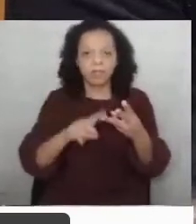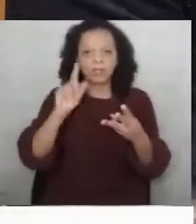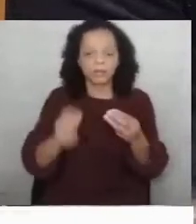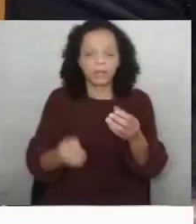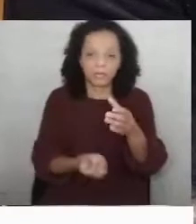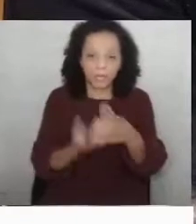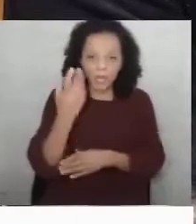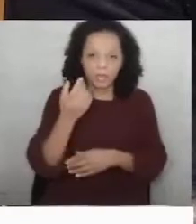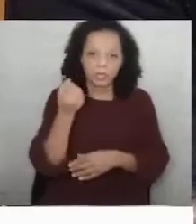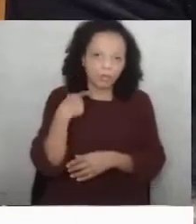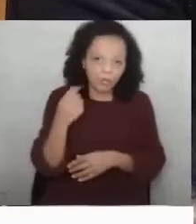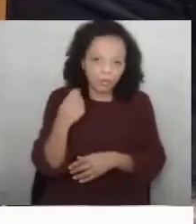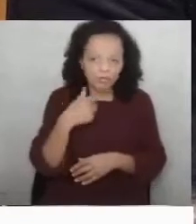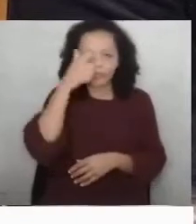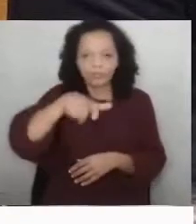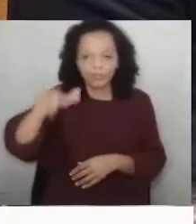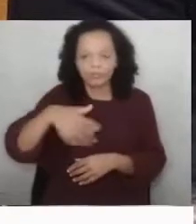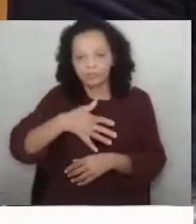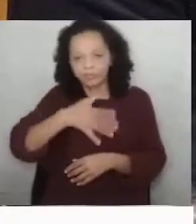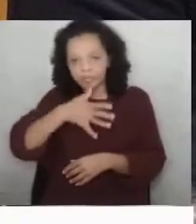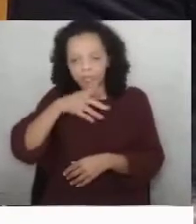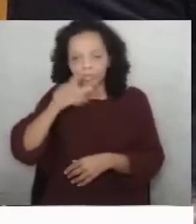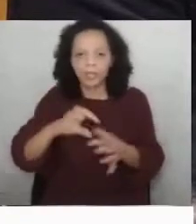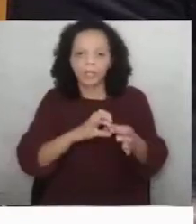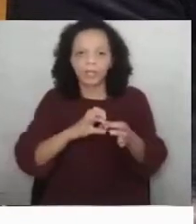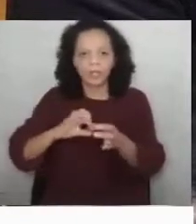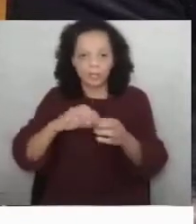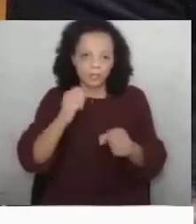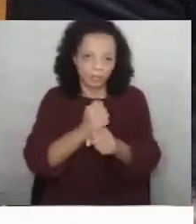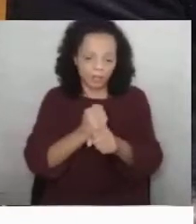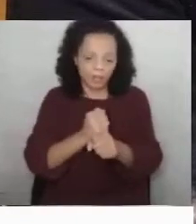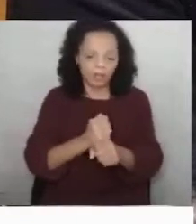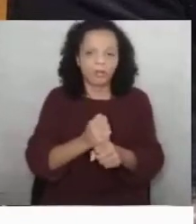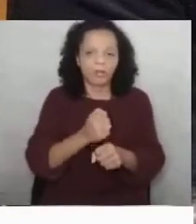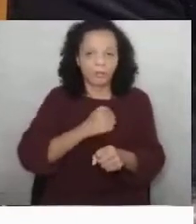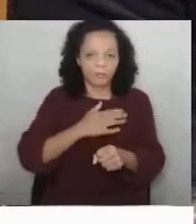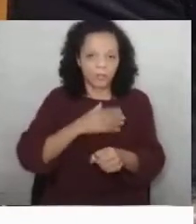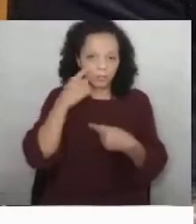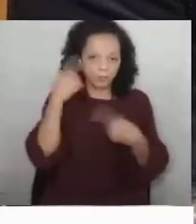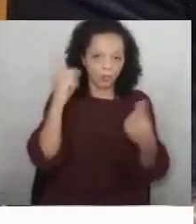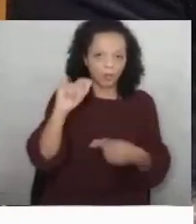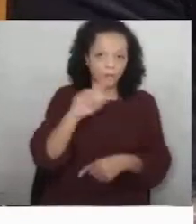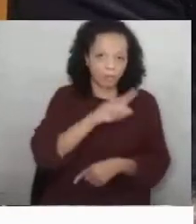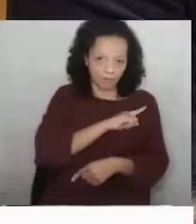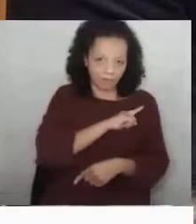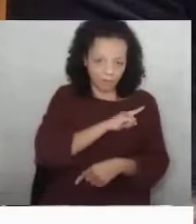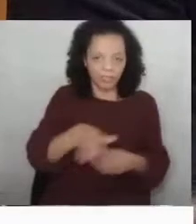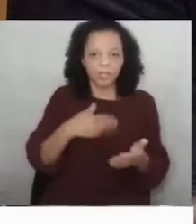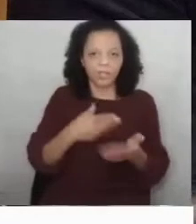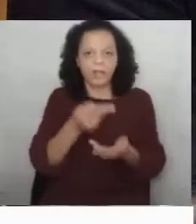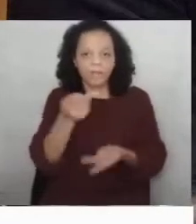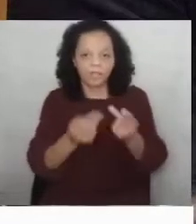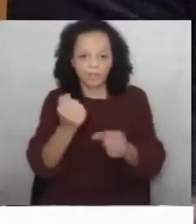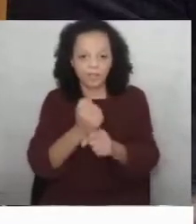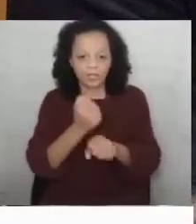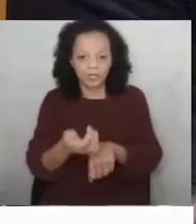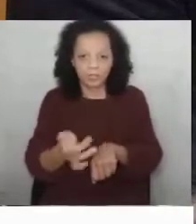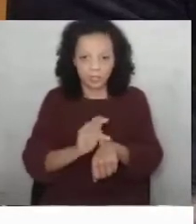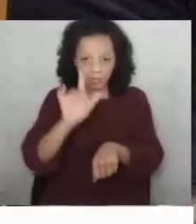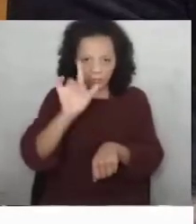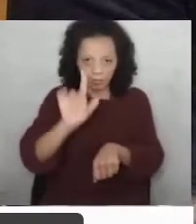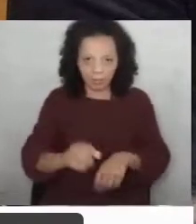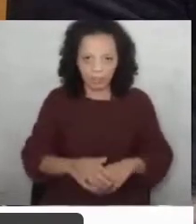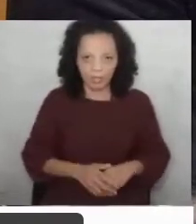de cursos junto dos cidadãos e colaboradores das organizações públicas e privadas promover a avaliação das ações de sensibilização